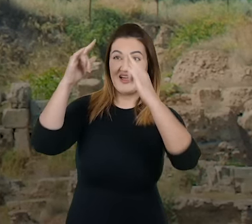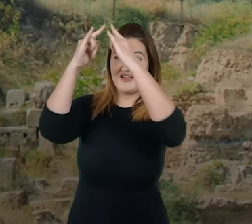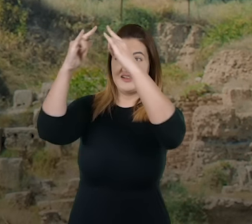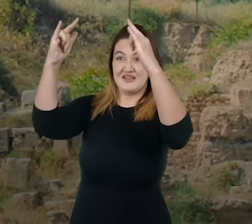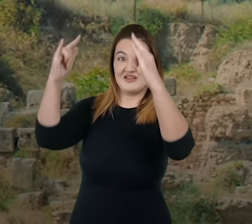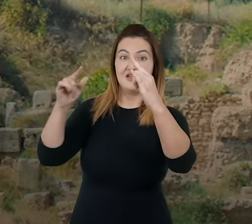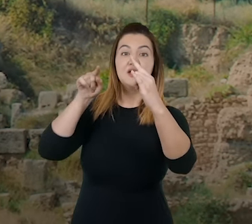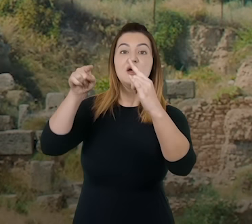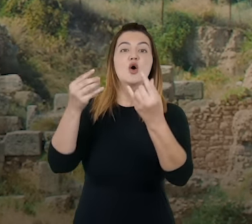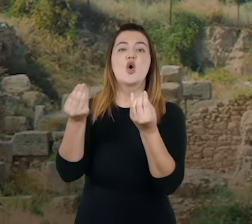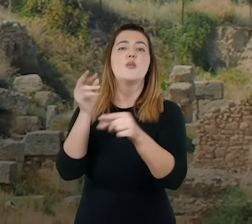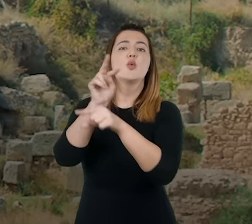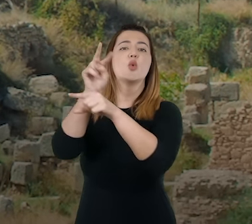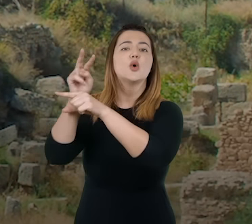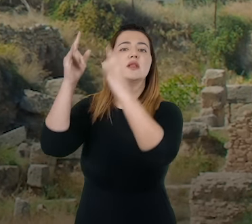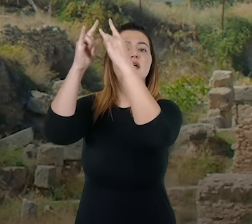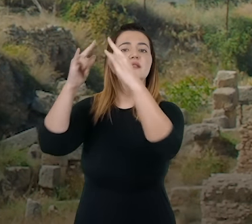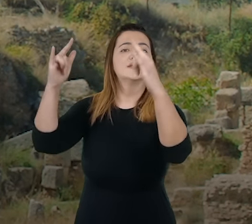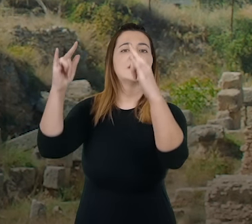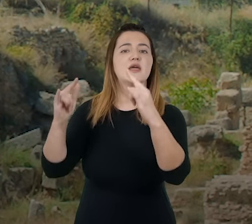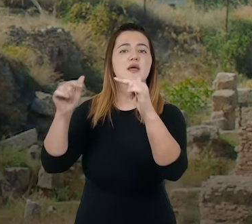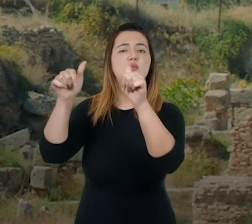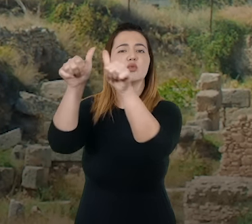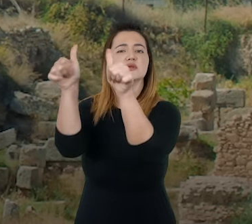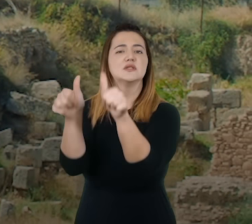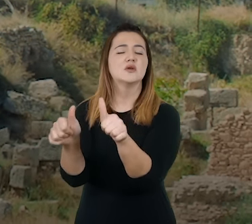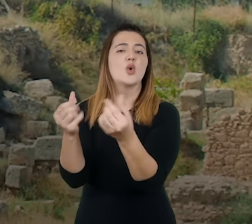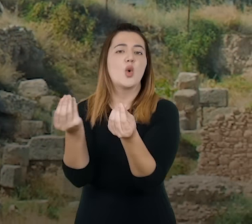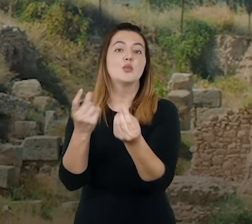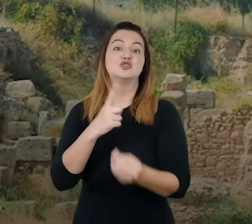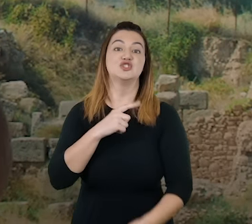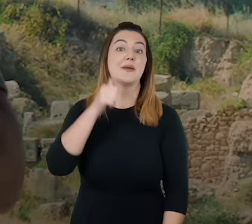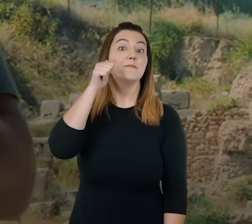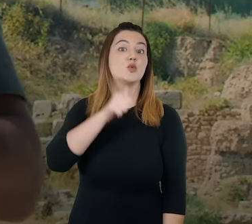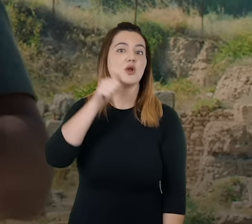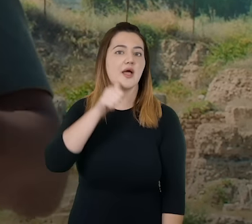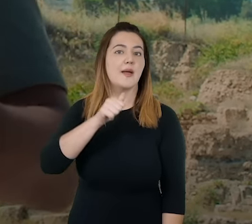1000 prostitutas femininas que tinham como trabalho, como